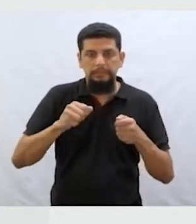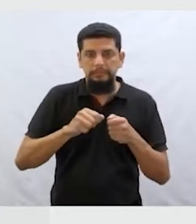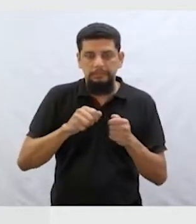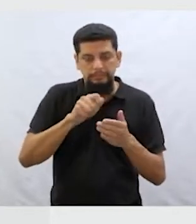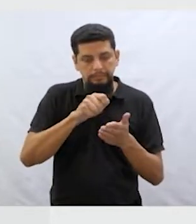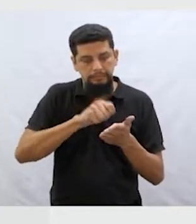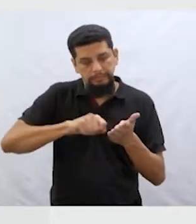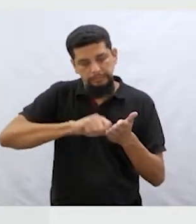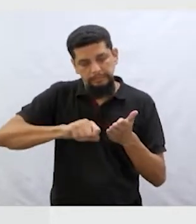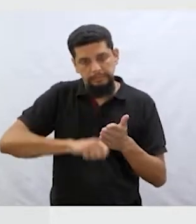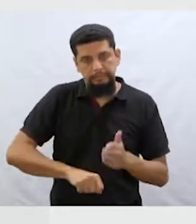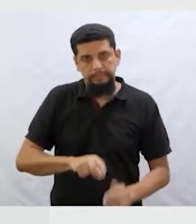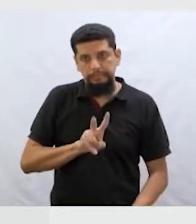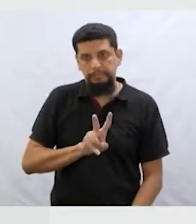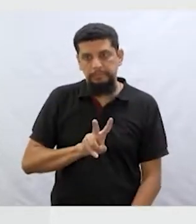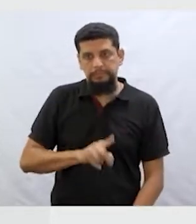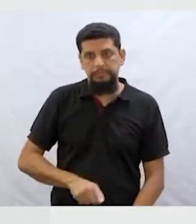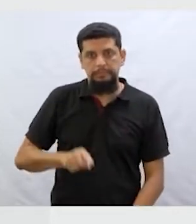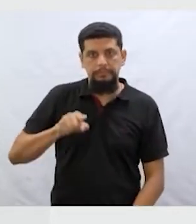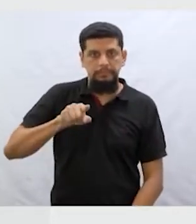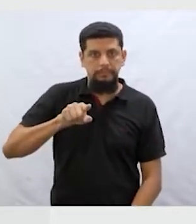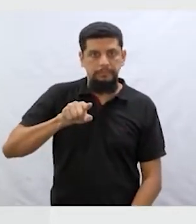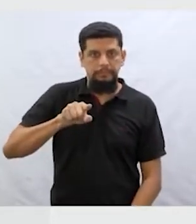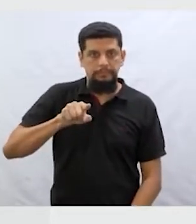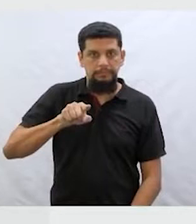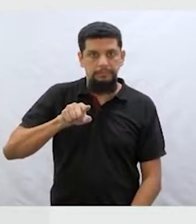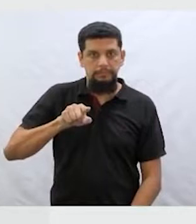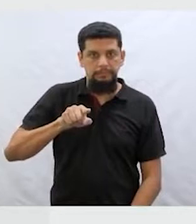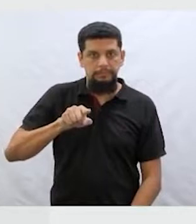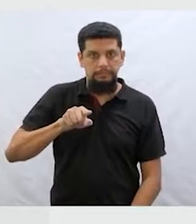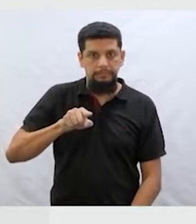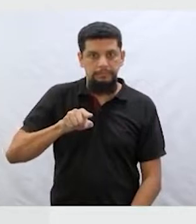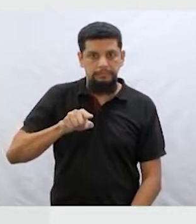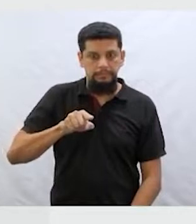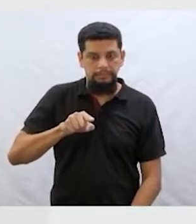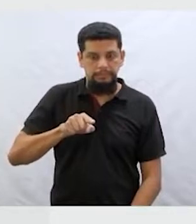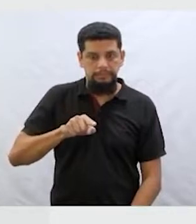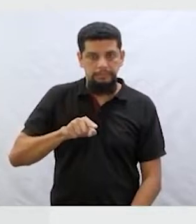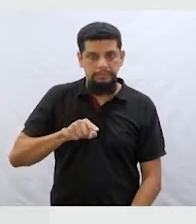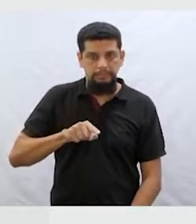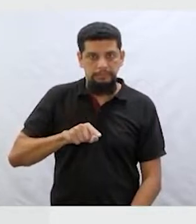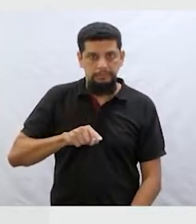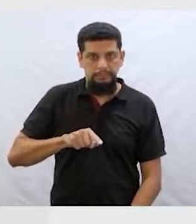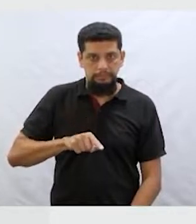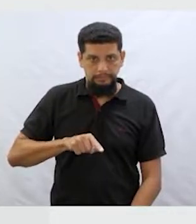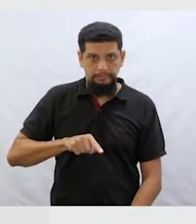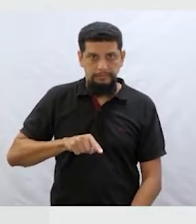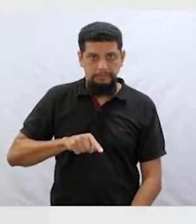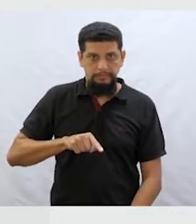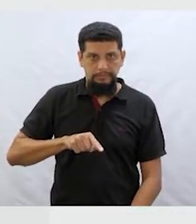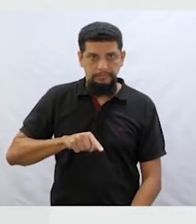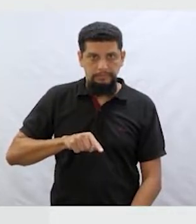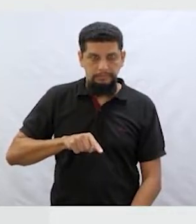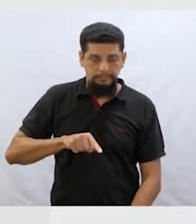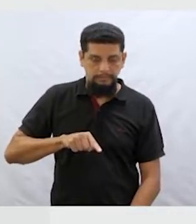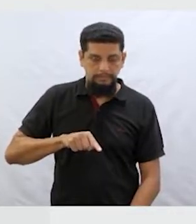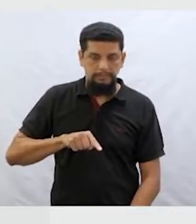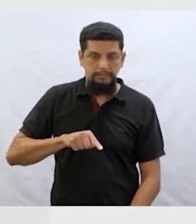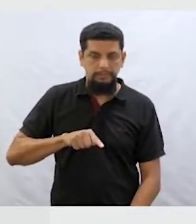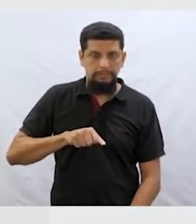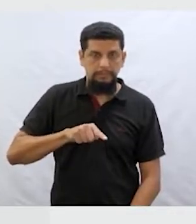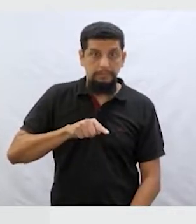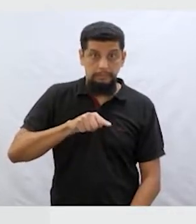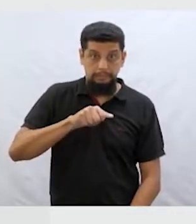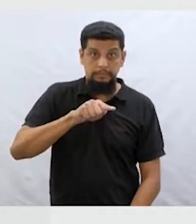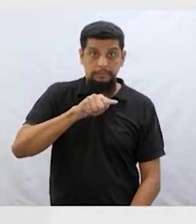é o correto de se escrever a letra V. Traço para baixo, e esse não é um traço reto, né? Ele é meio inclinado. E